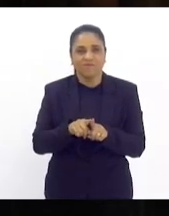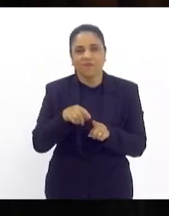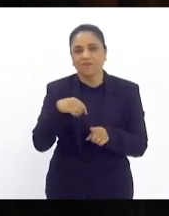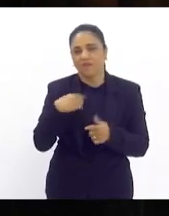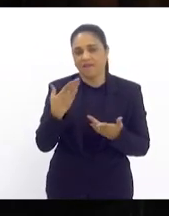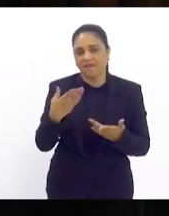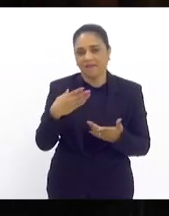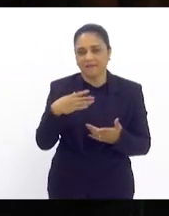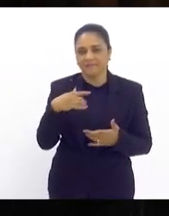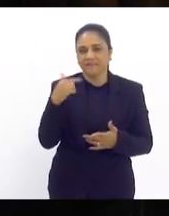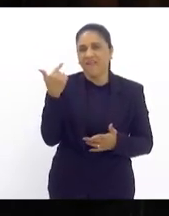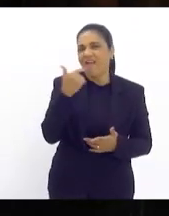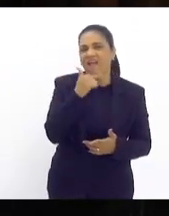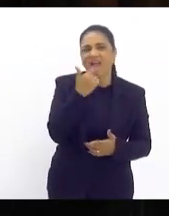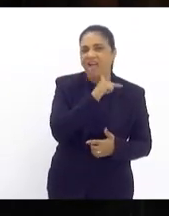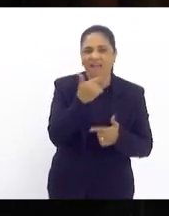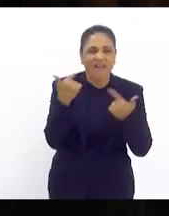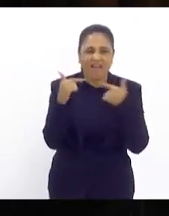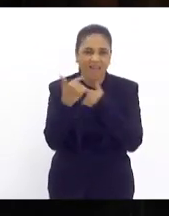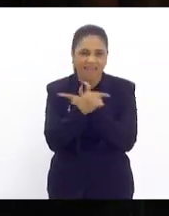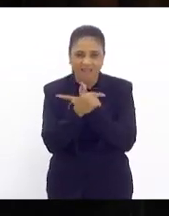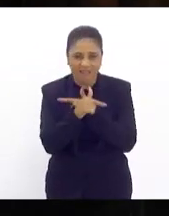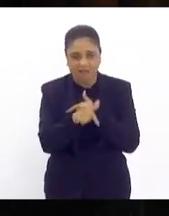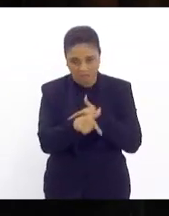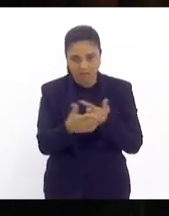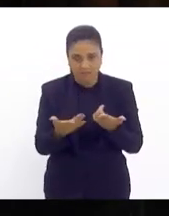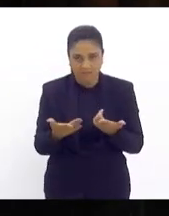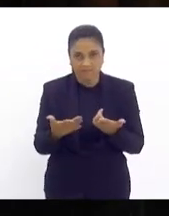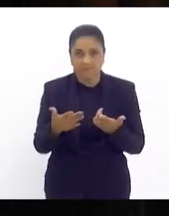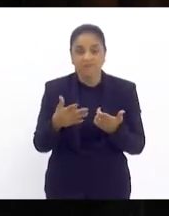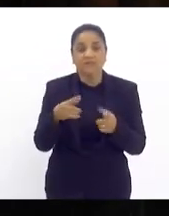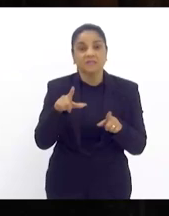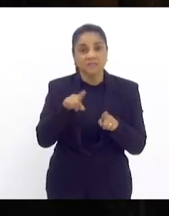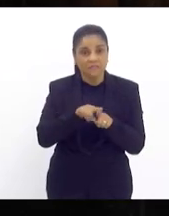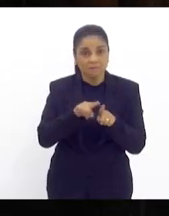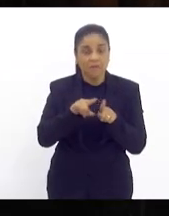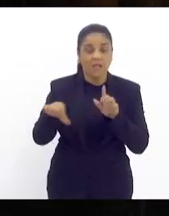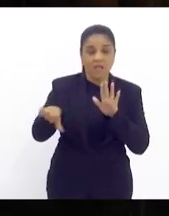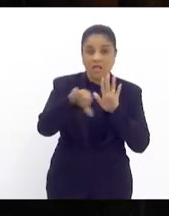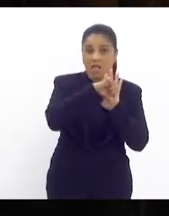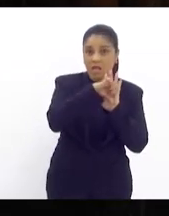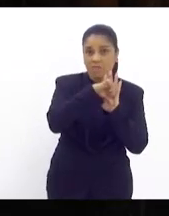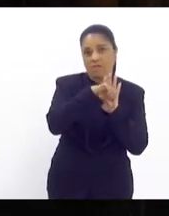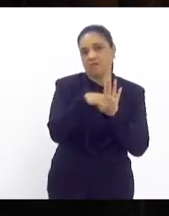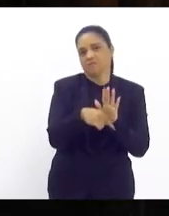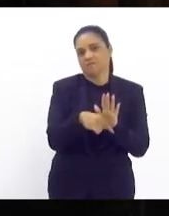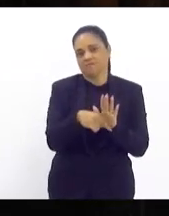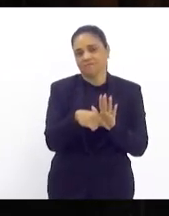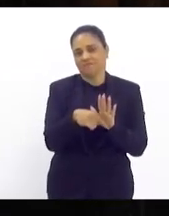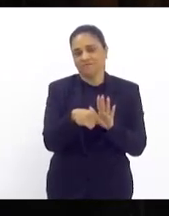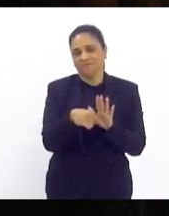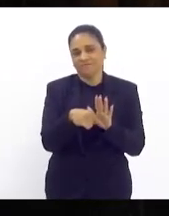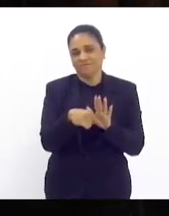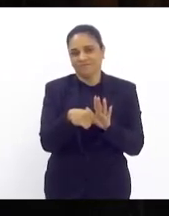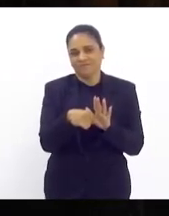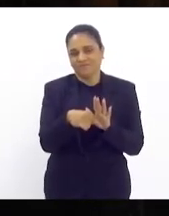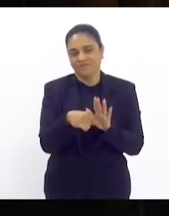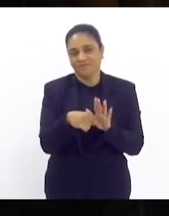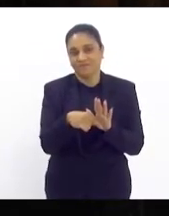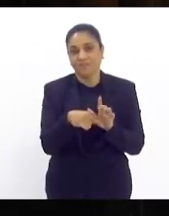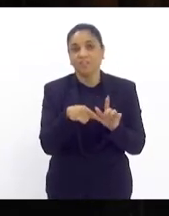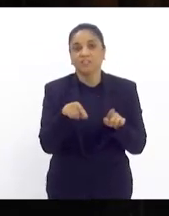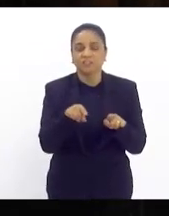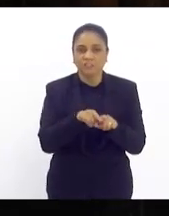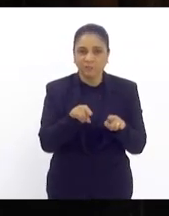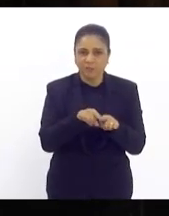que também tentou ser criminalizado que também foi